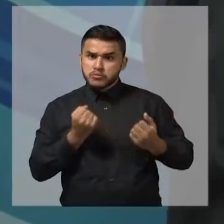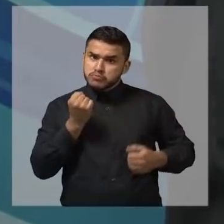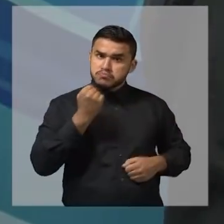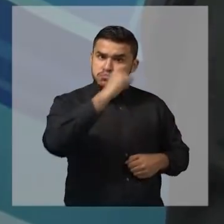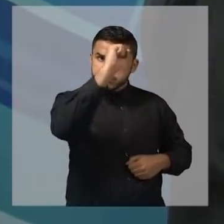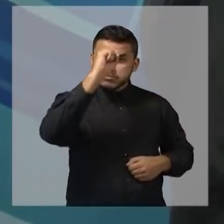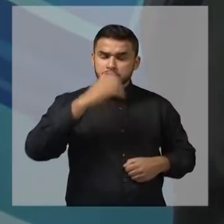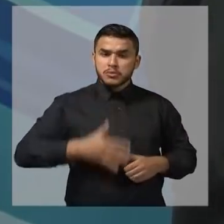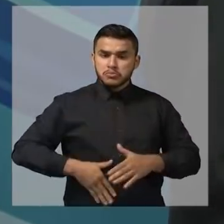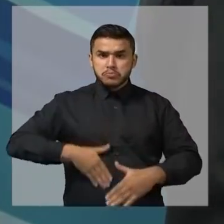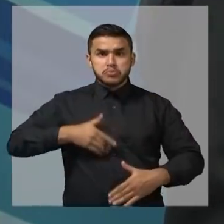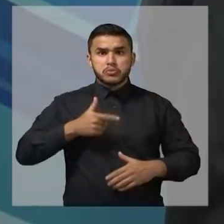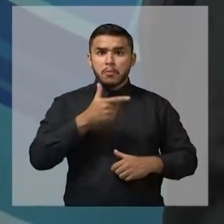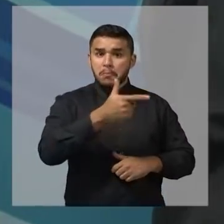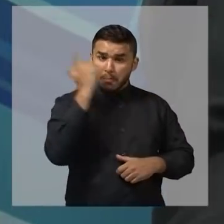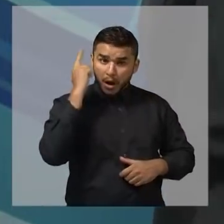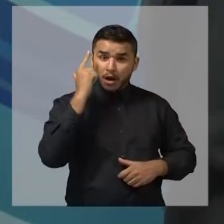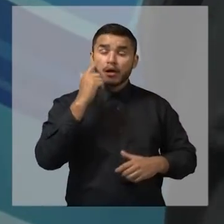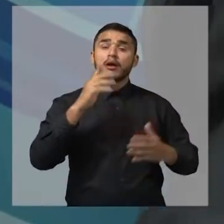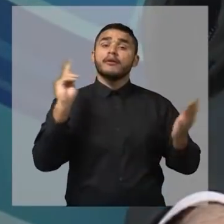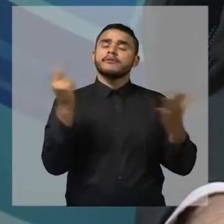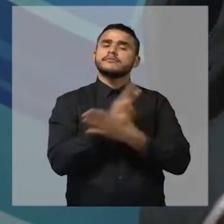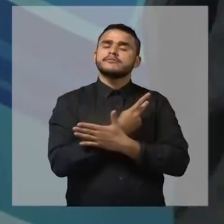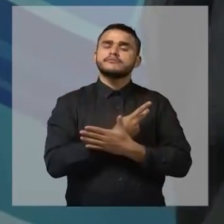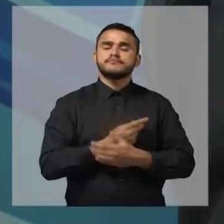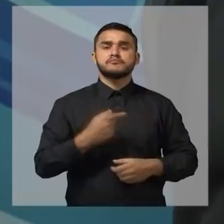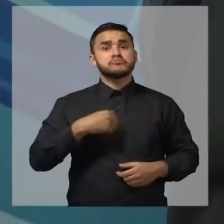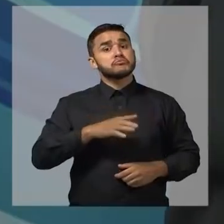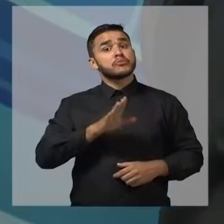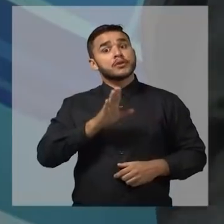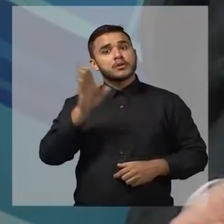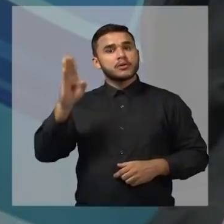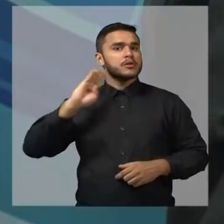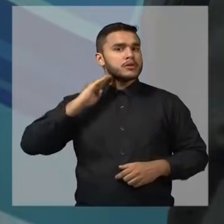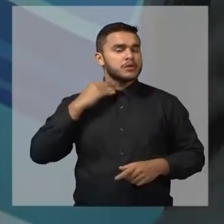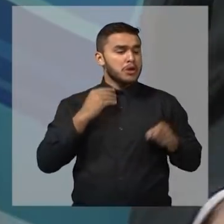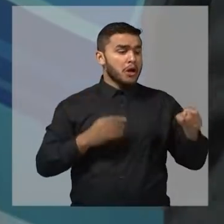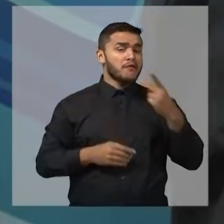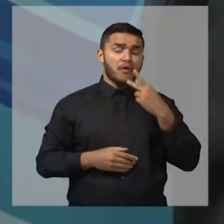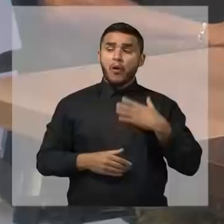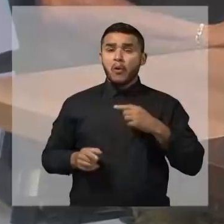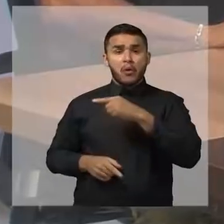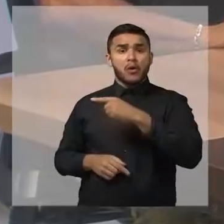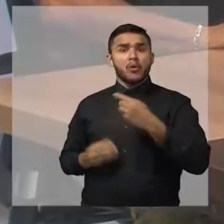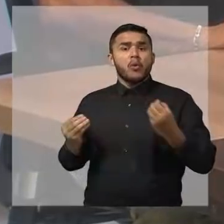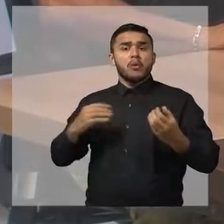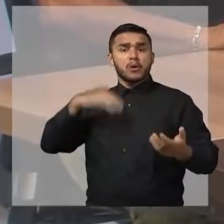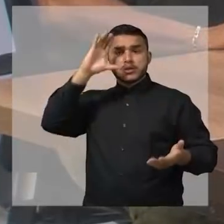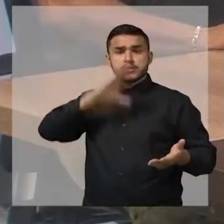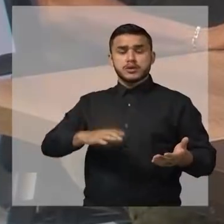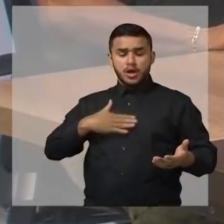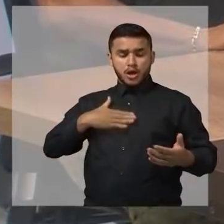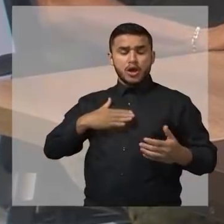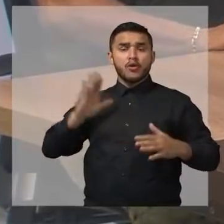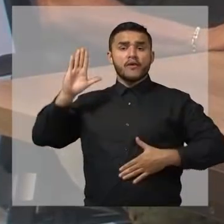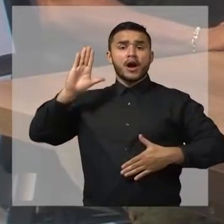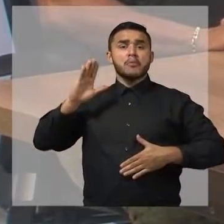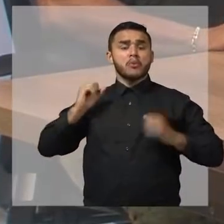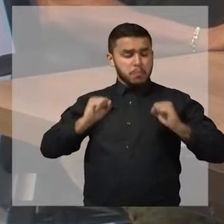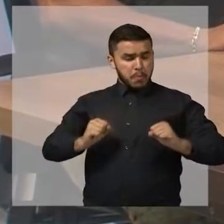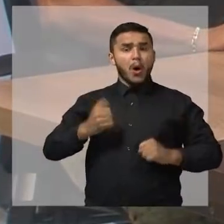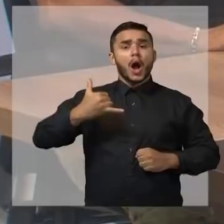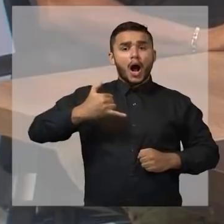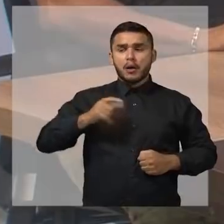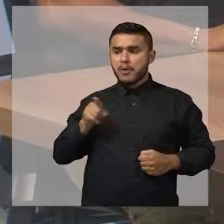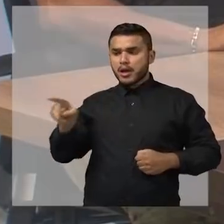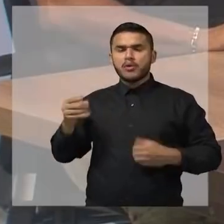para a delegacia e dizia para o delegado: doutor, quase faz uma arte comigo, estava armado, ele não é cidadão? Eu, tá certo, sou bandido. E ele não é cidadão, como é que ele